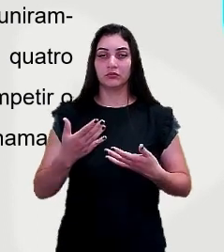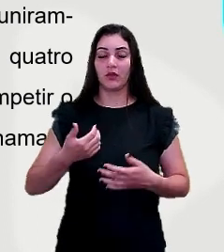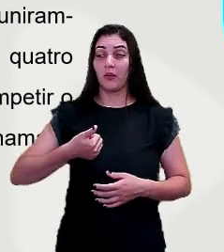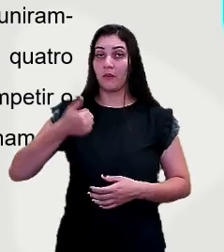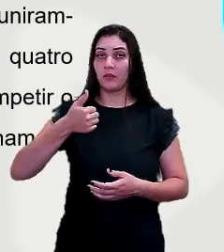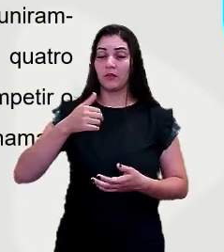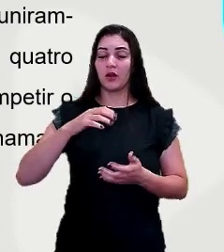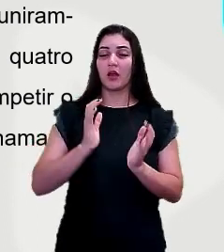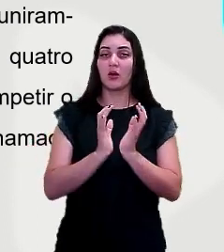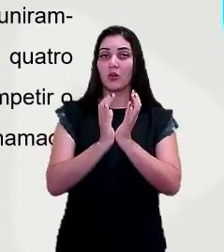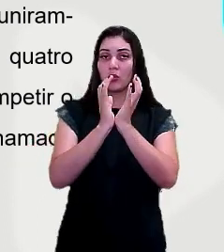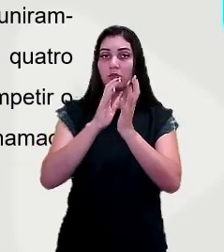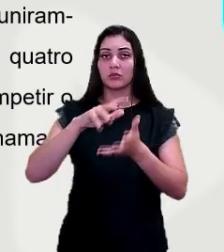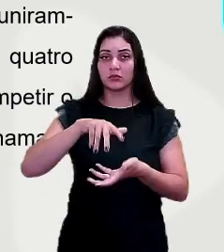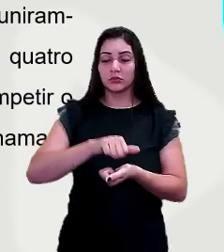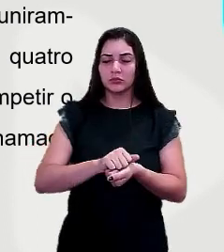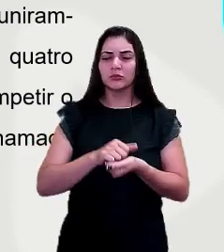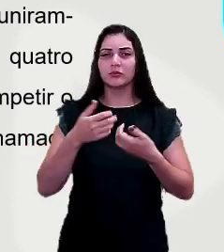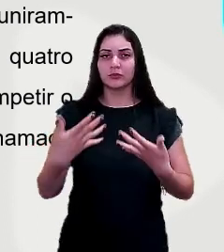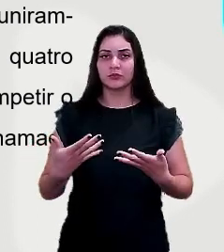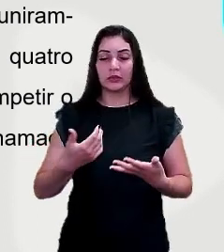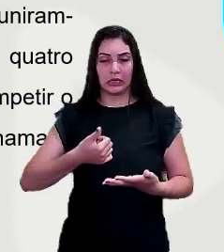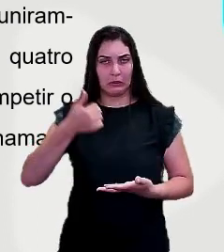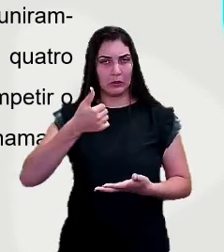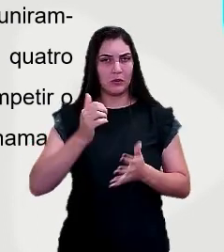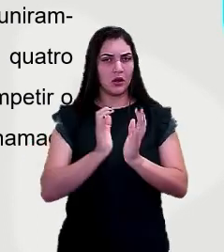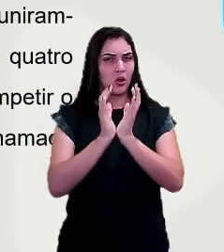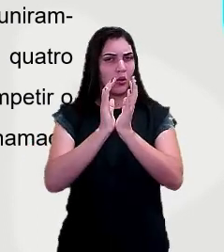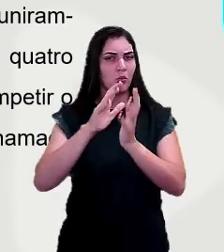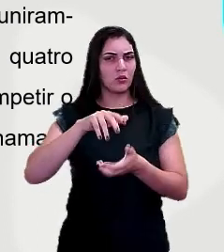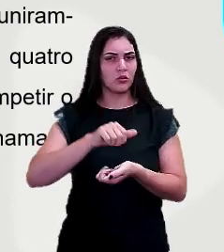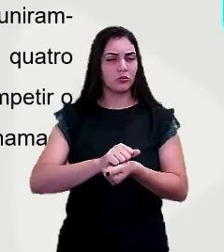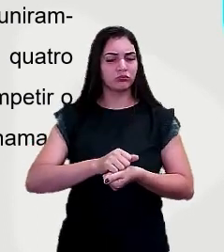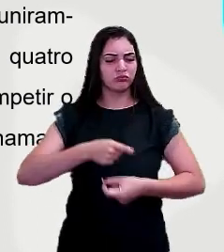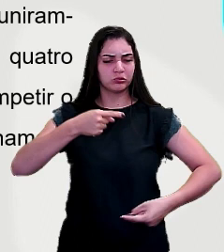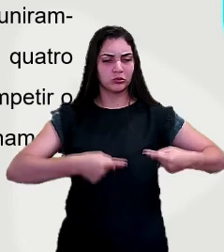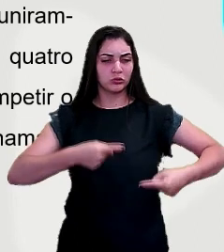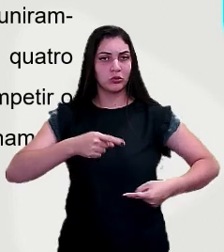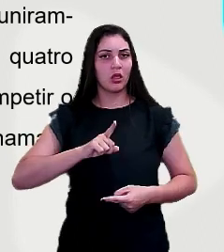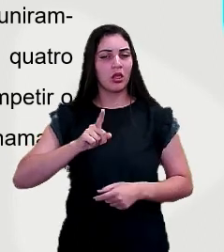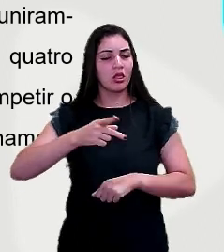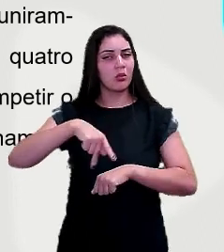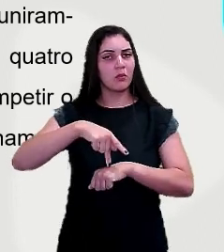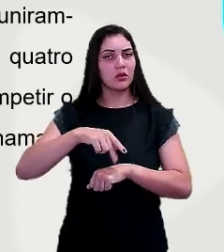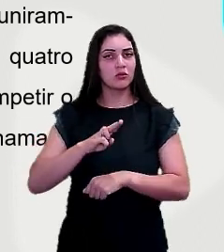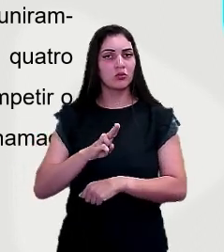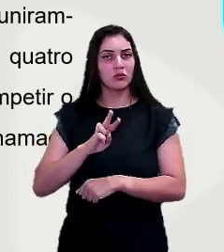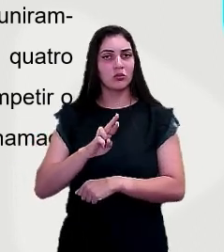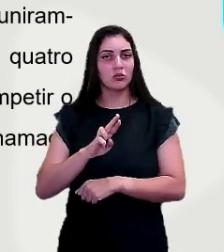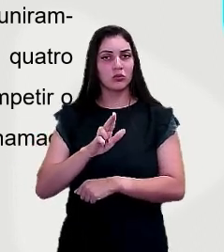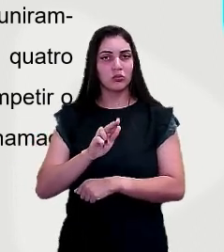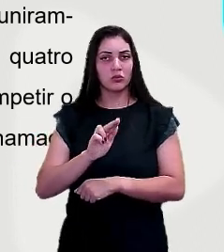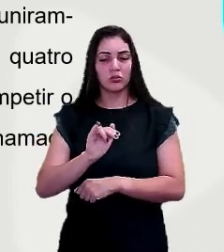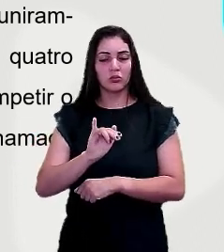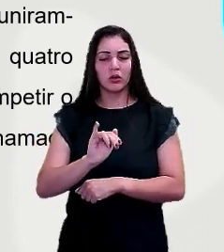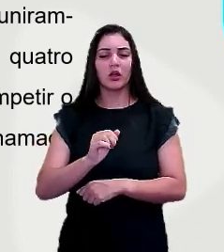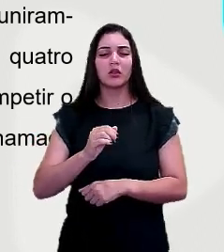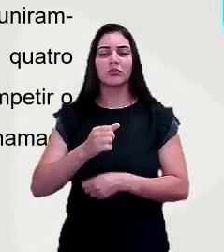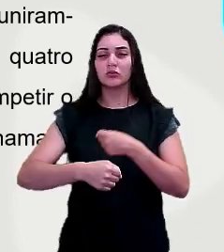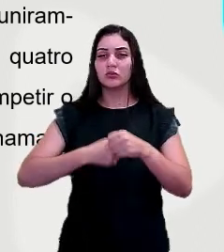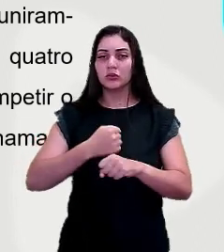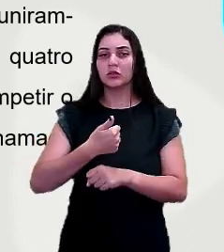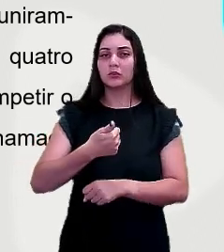Primeira Copa do Mundo. A primeira edição da Copa do Mundo foi disputada no Uruguai, em Montevidéu, no ano de